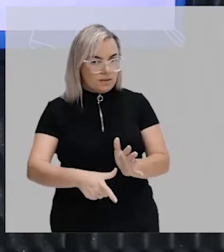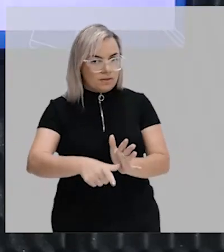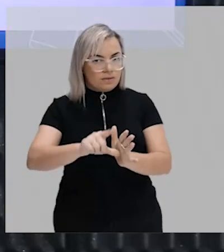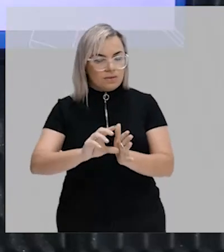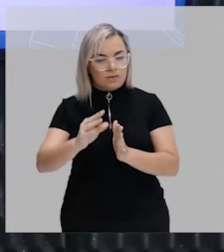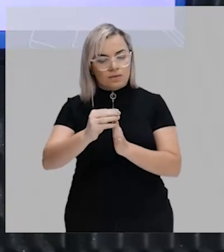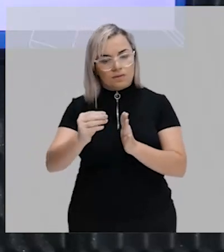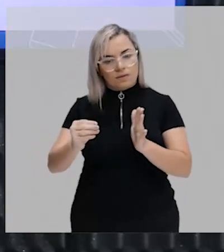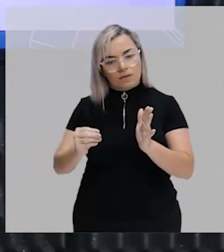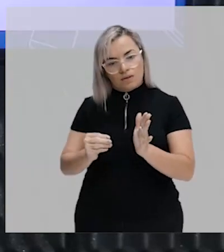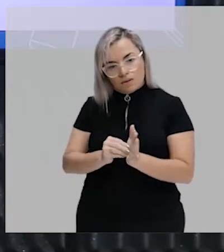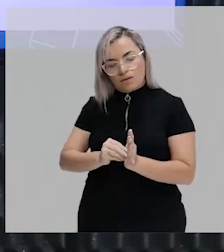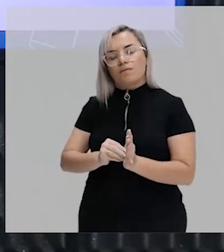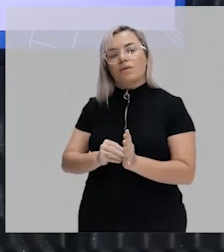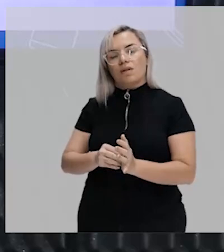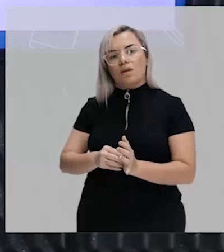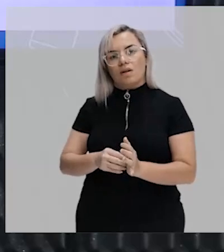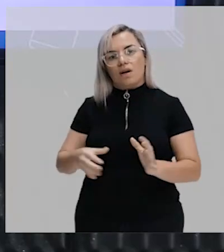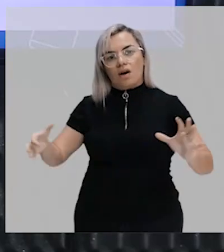falamos das conjunções coordenadas,